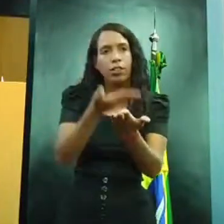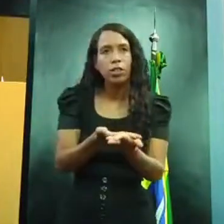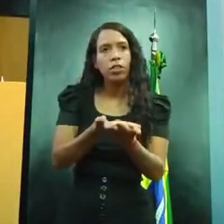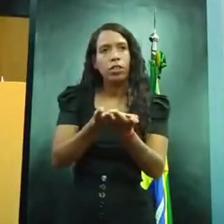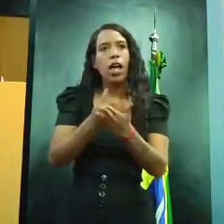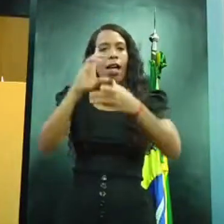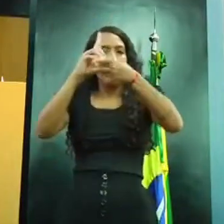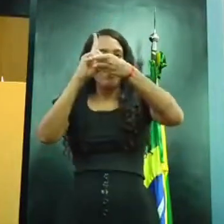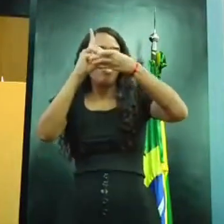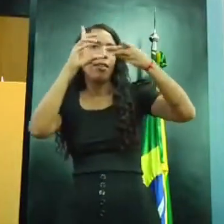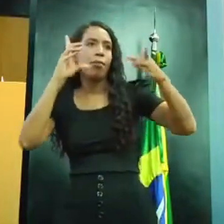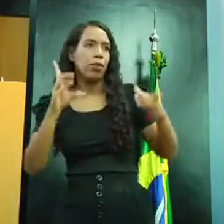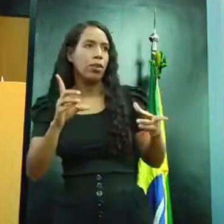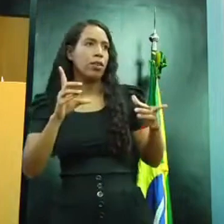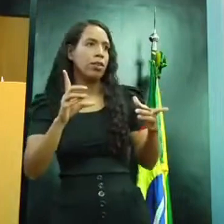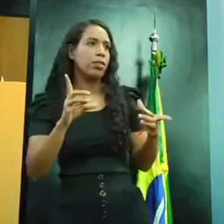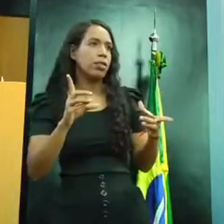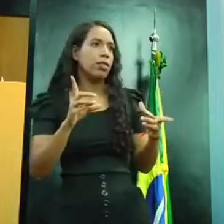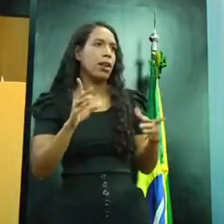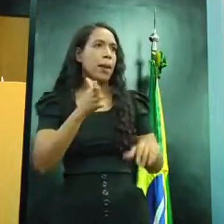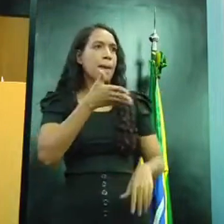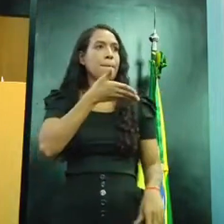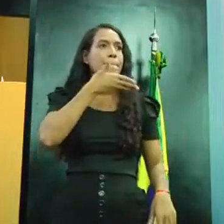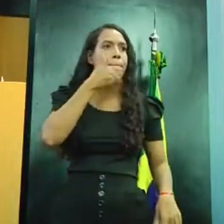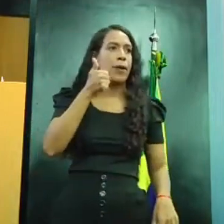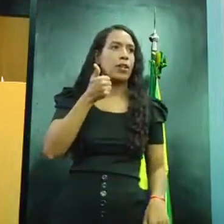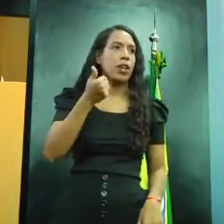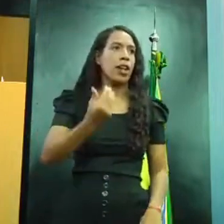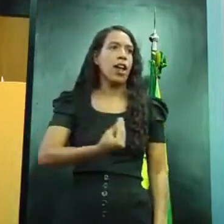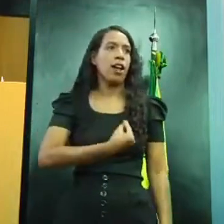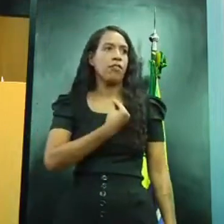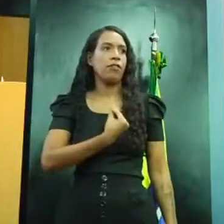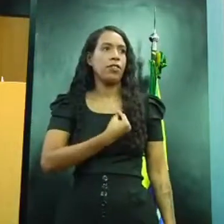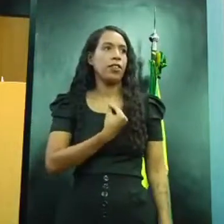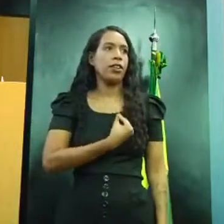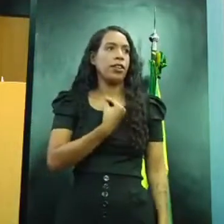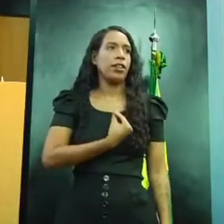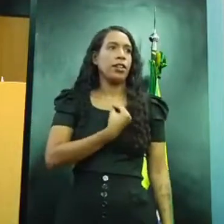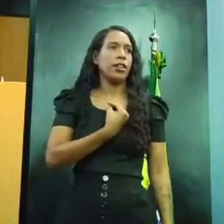a democracia melhora a vida delas.